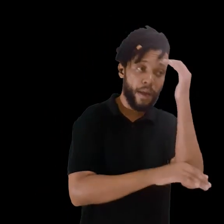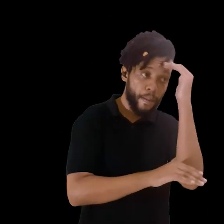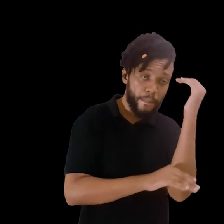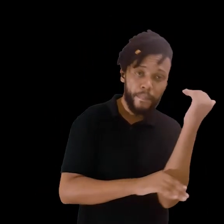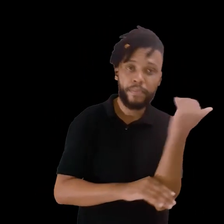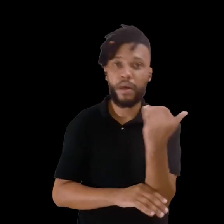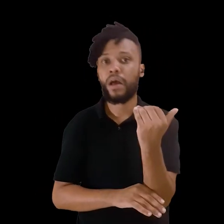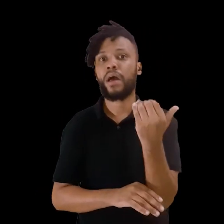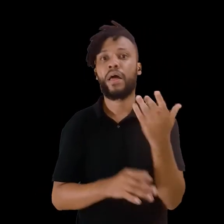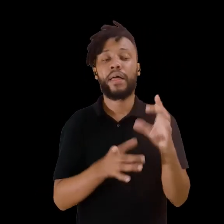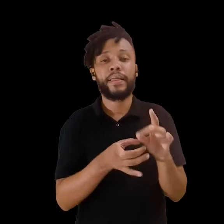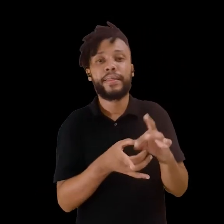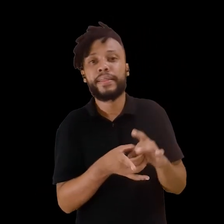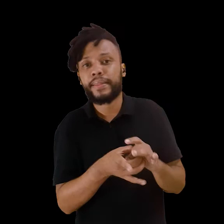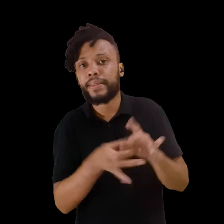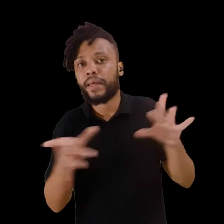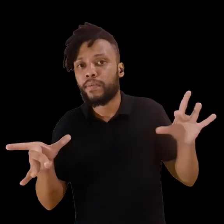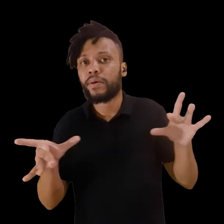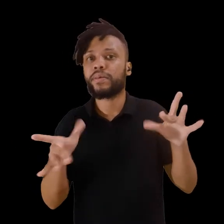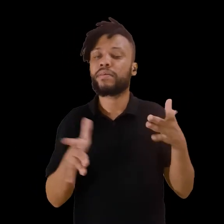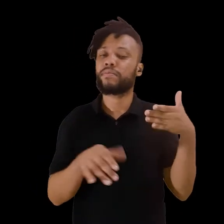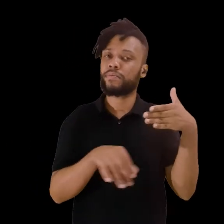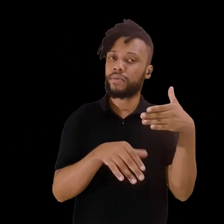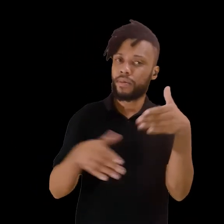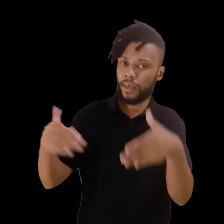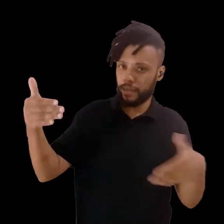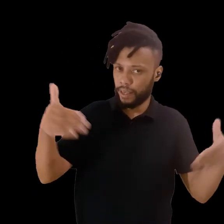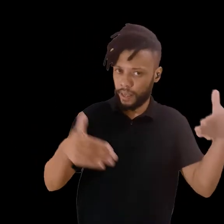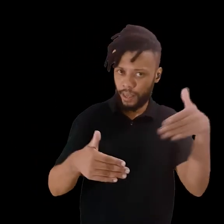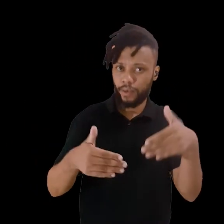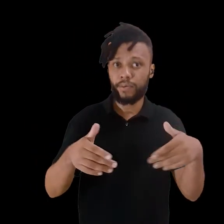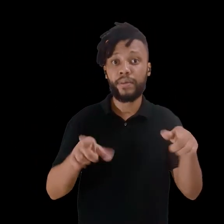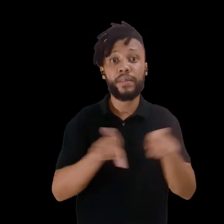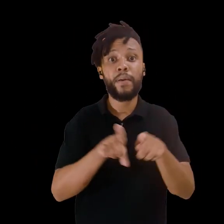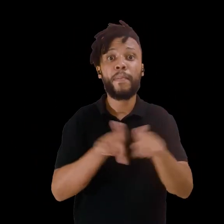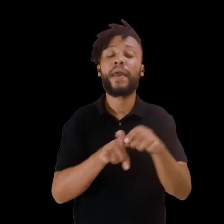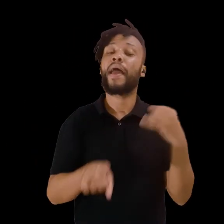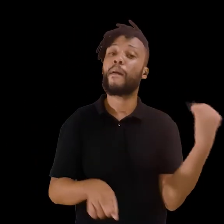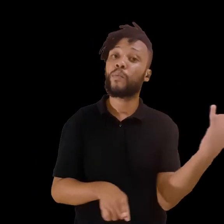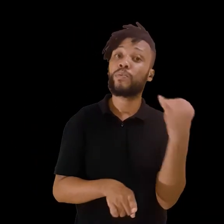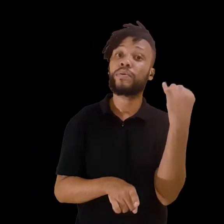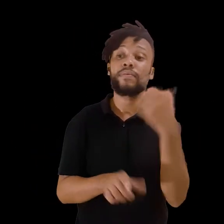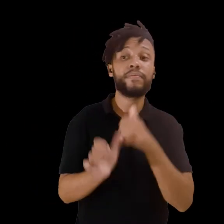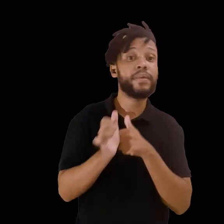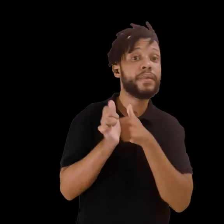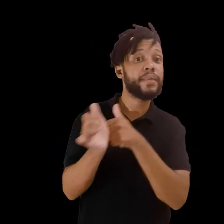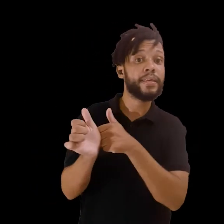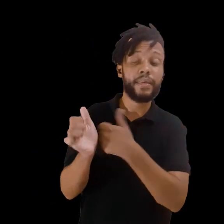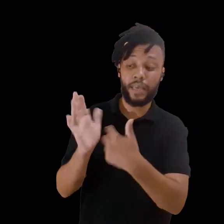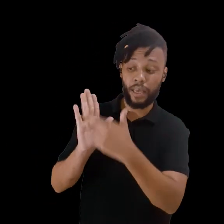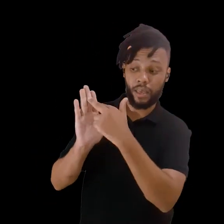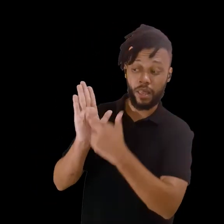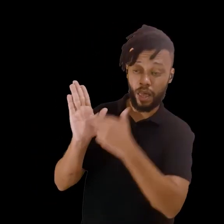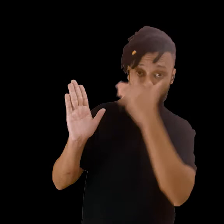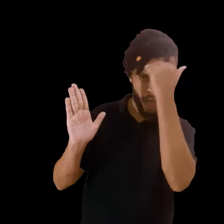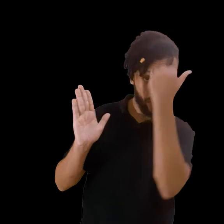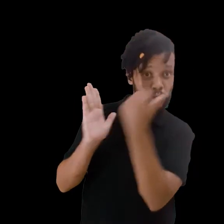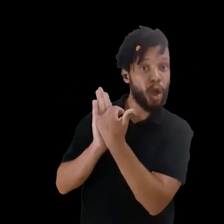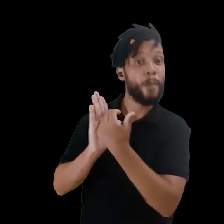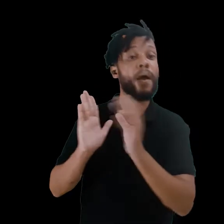a democratização de acesso. E é muito importante respeitar os percentuais